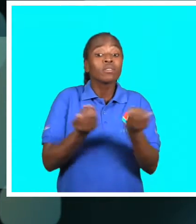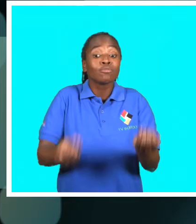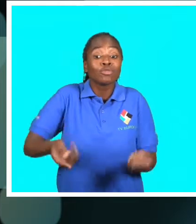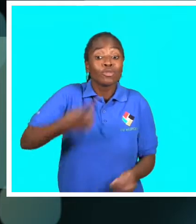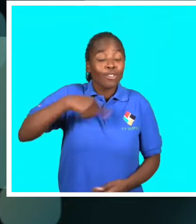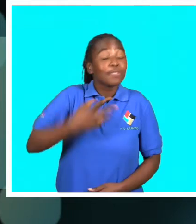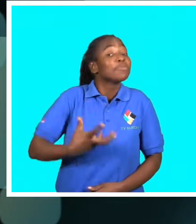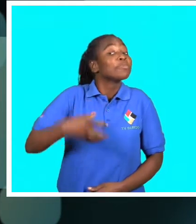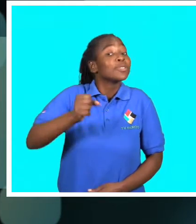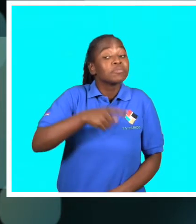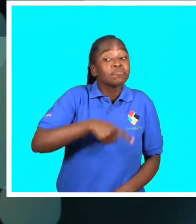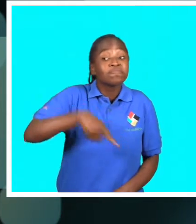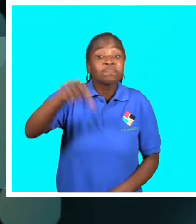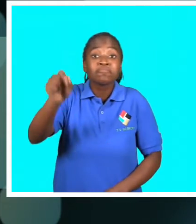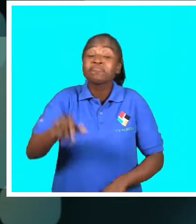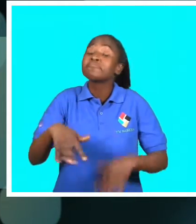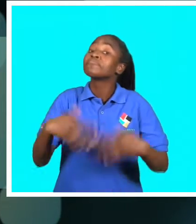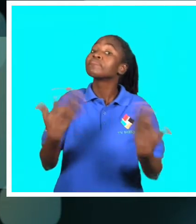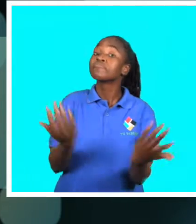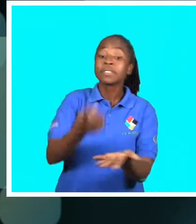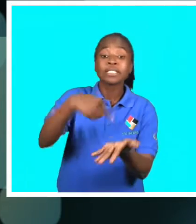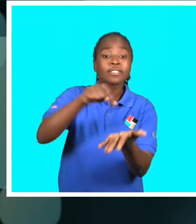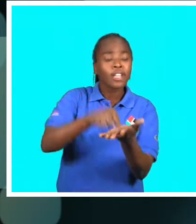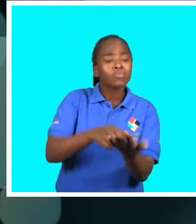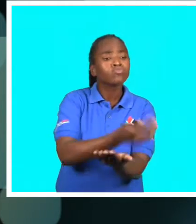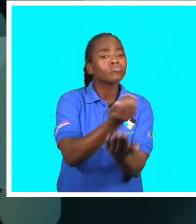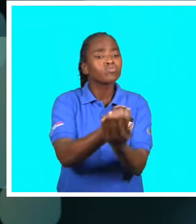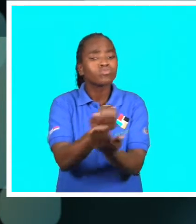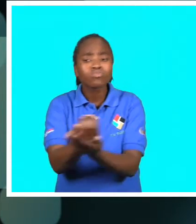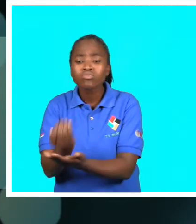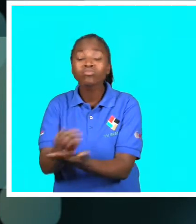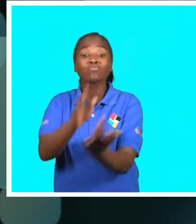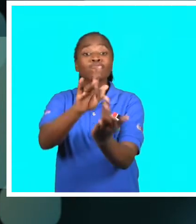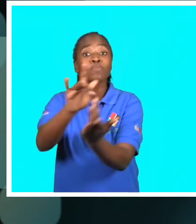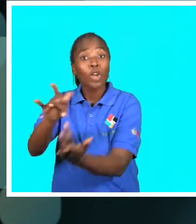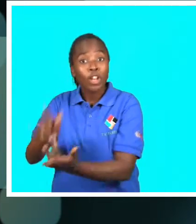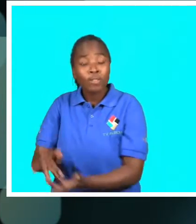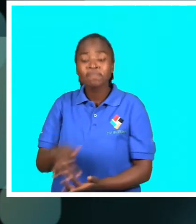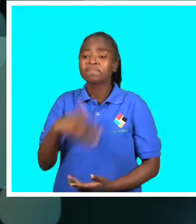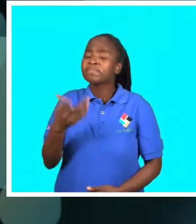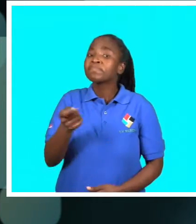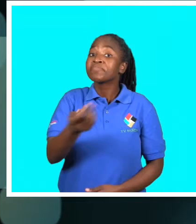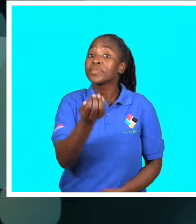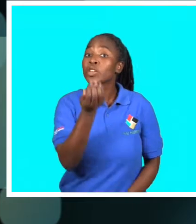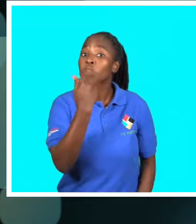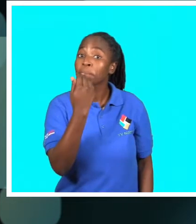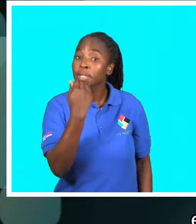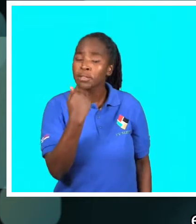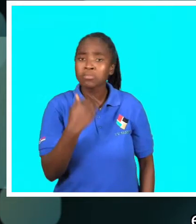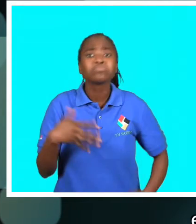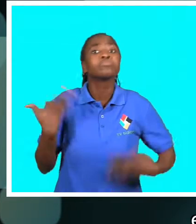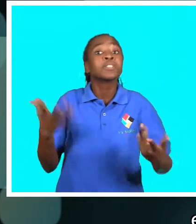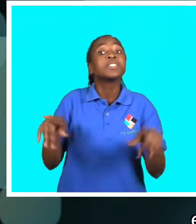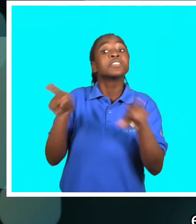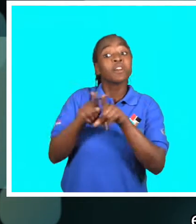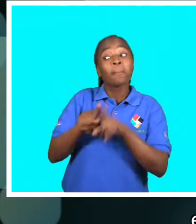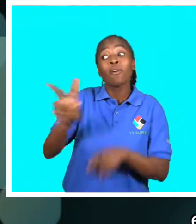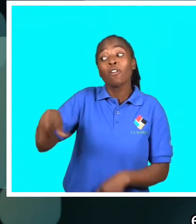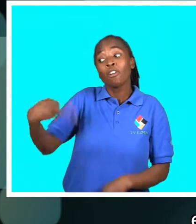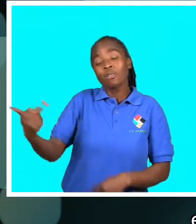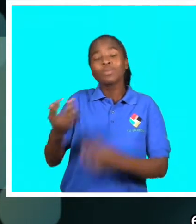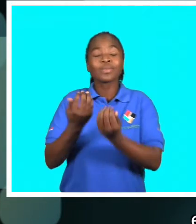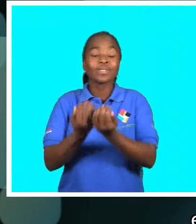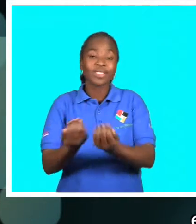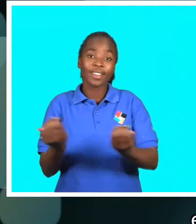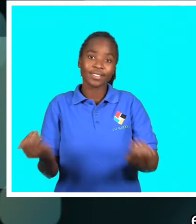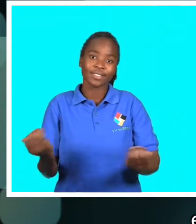Essa criança contou-nos que para poder ter o que comer, junta-se a outros meninos de rua e passeiam pela cidade